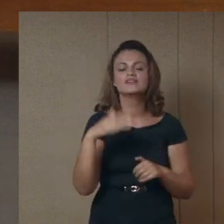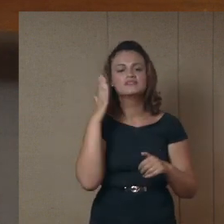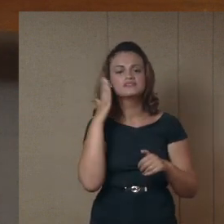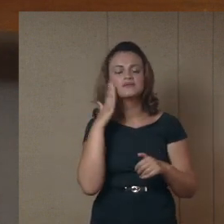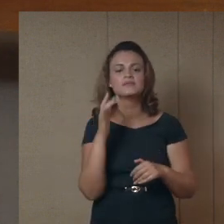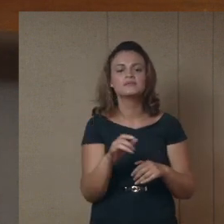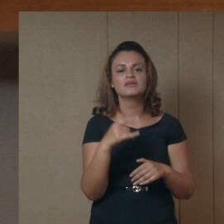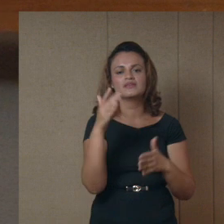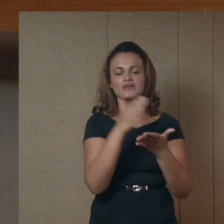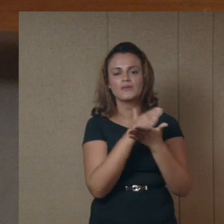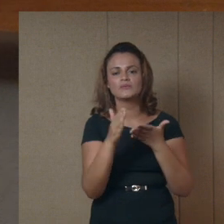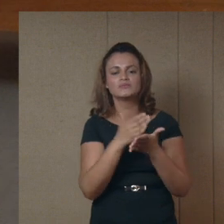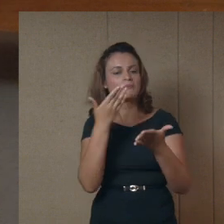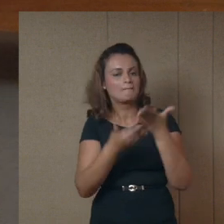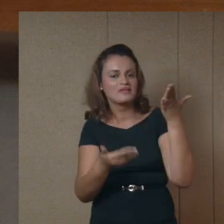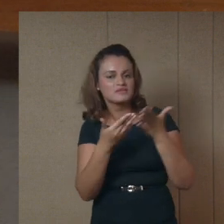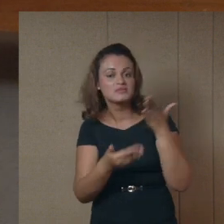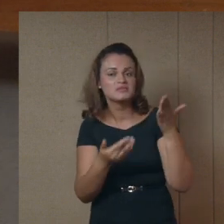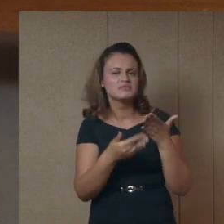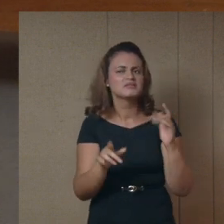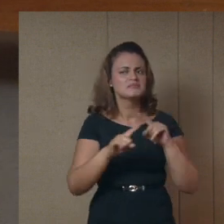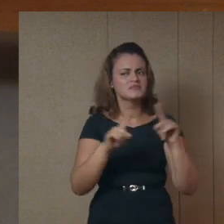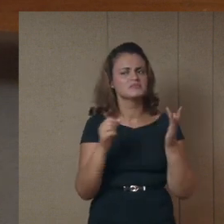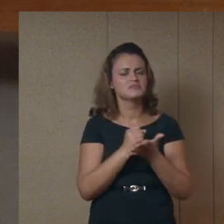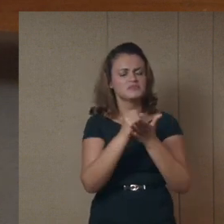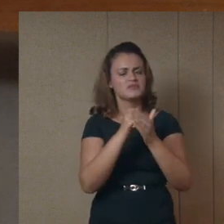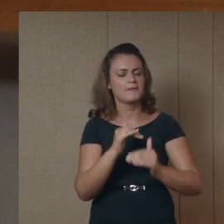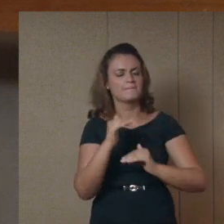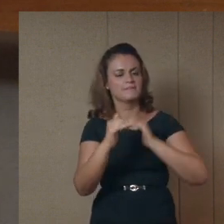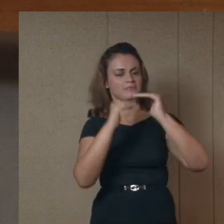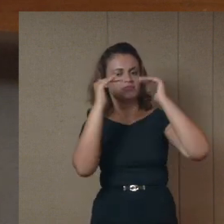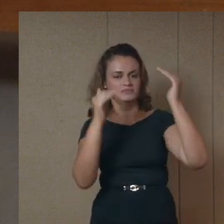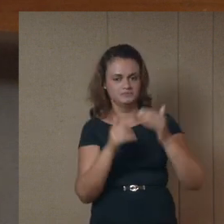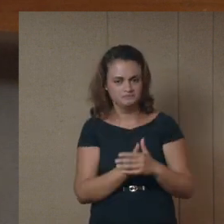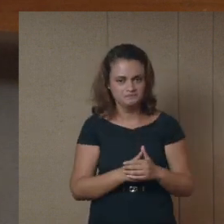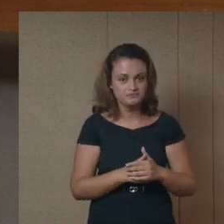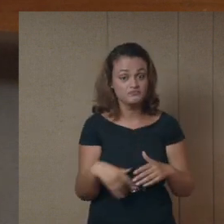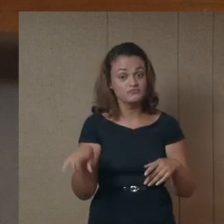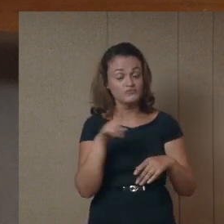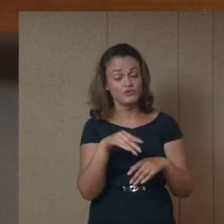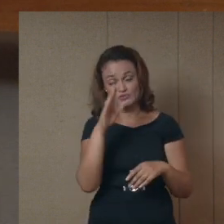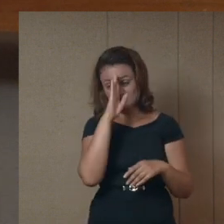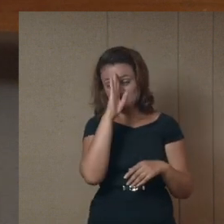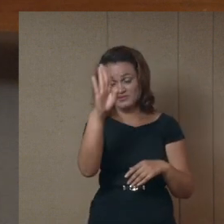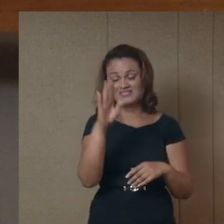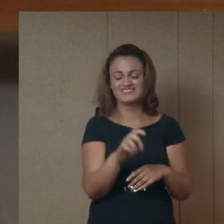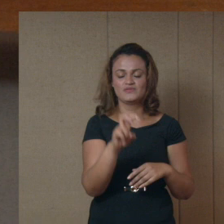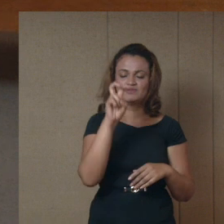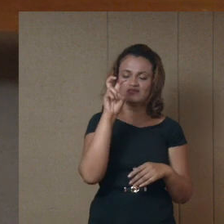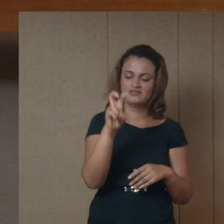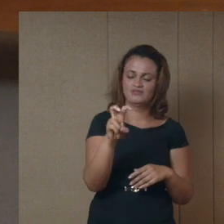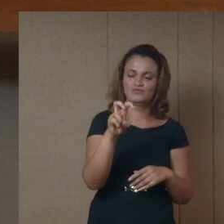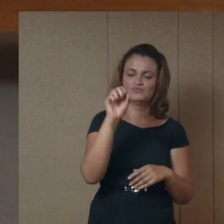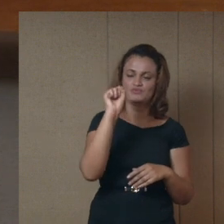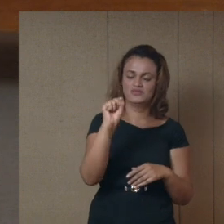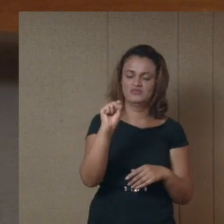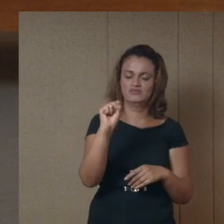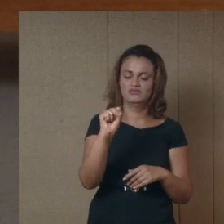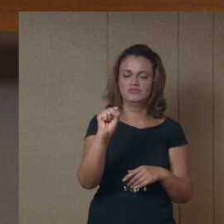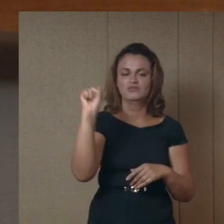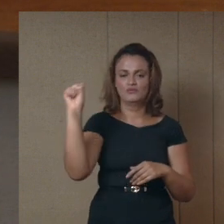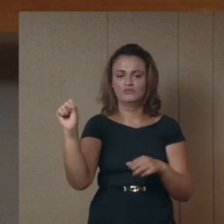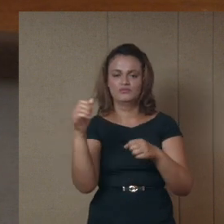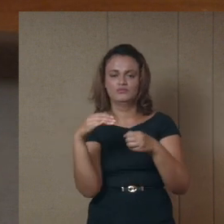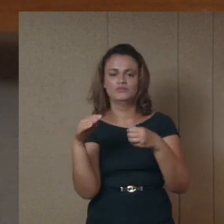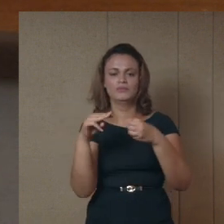áreas éden população como que a gente pode atuar também na nossa prioridade são 588 municípios de